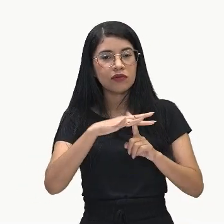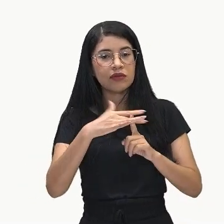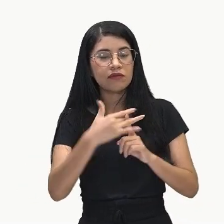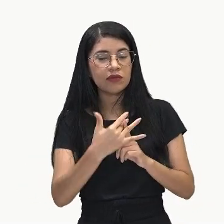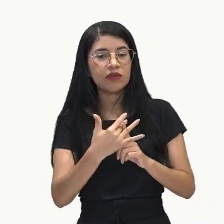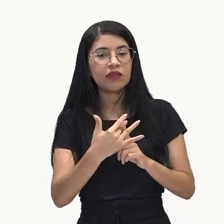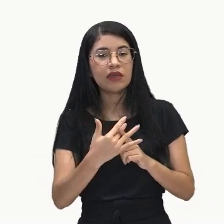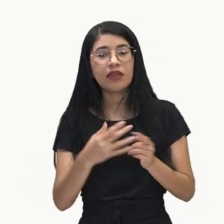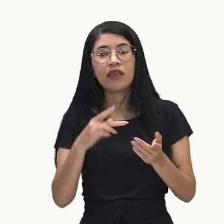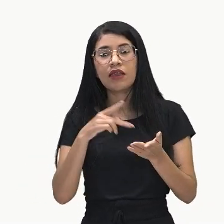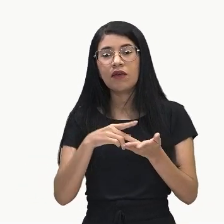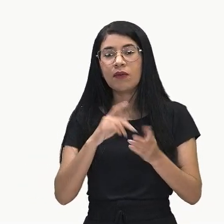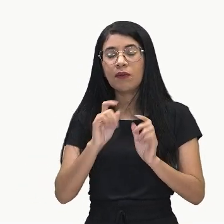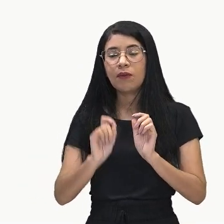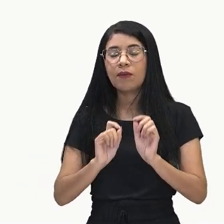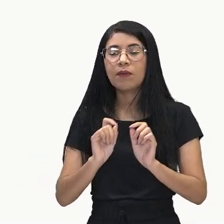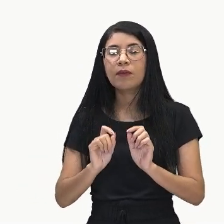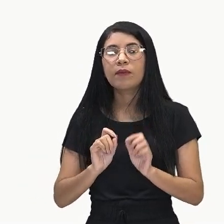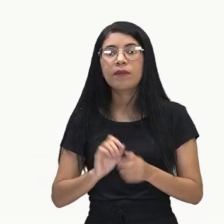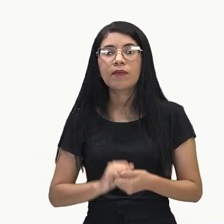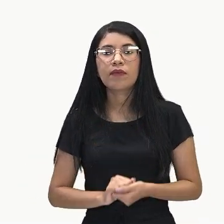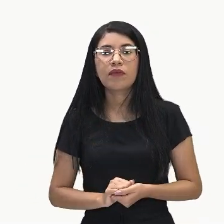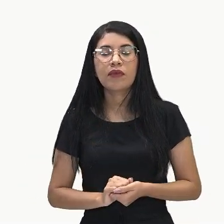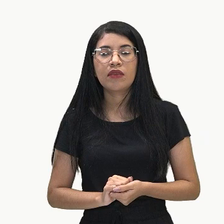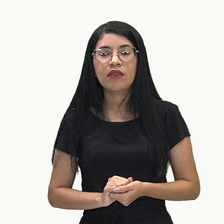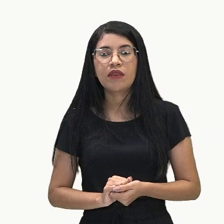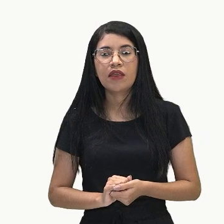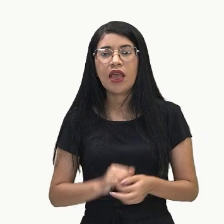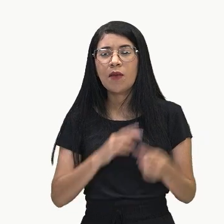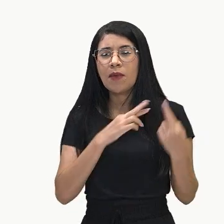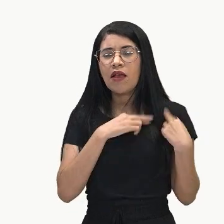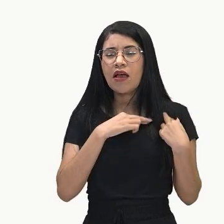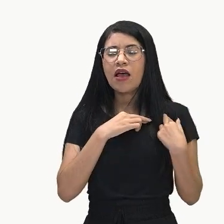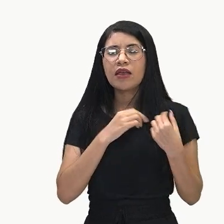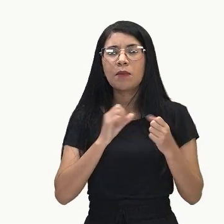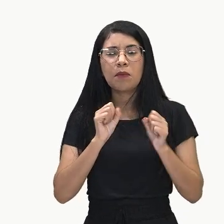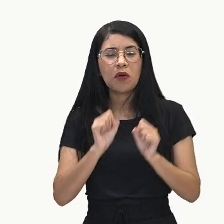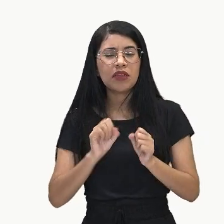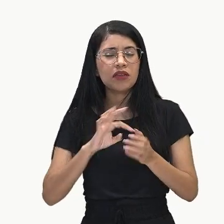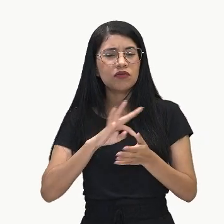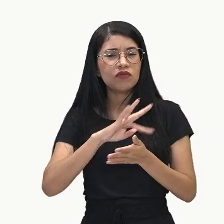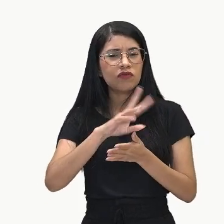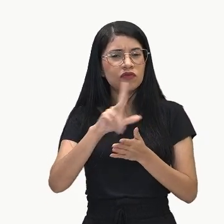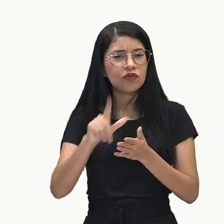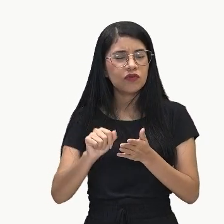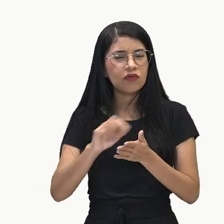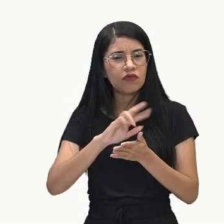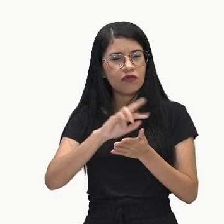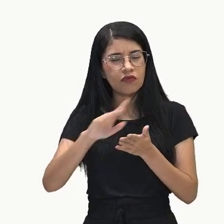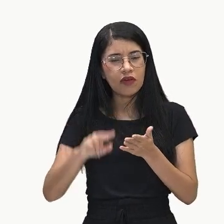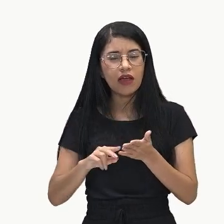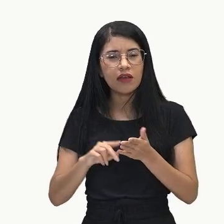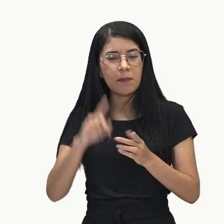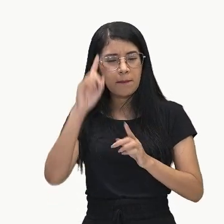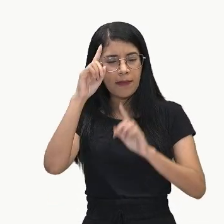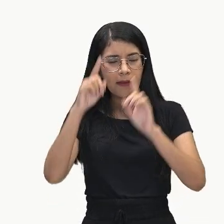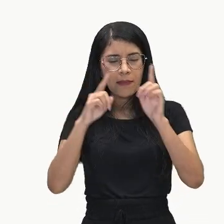era, de fato, o cargo que dava plenos poderes para mandar e desmandar na União